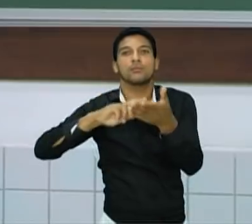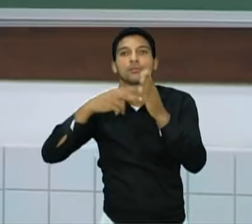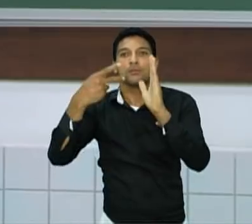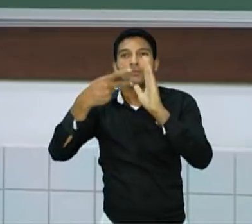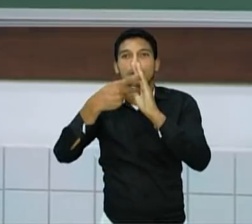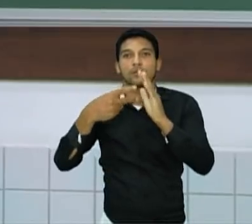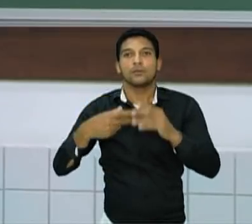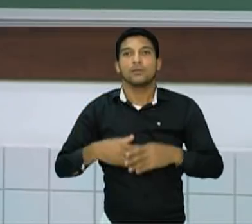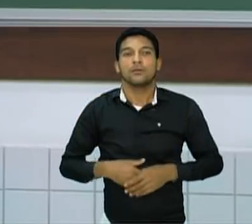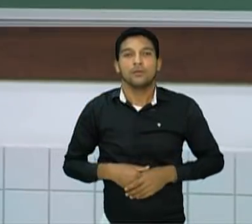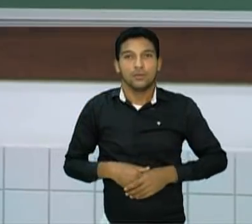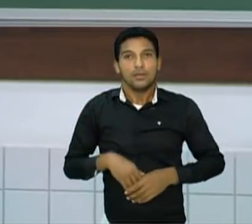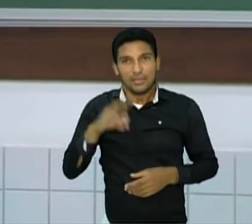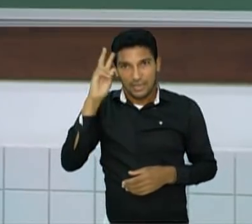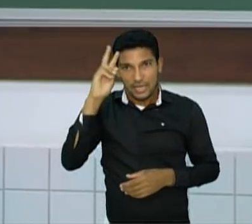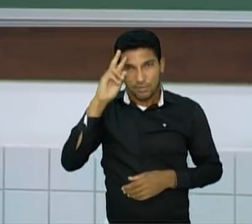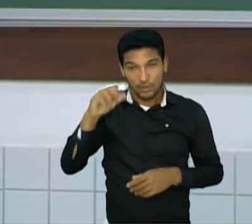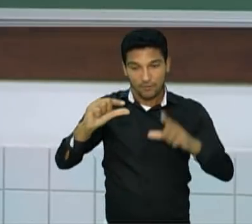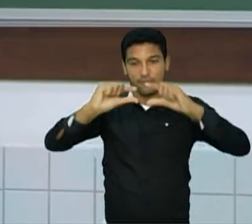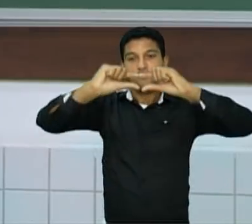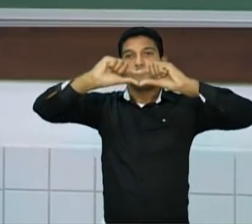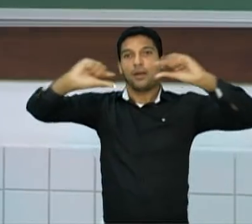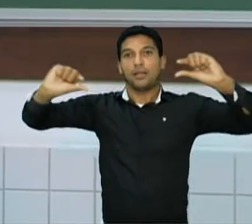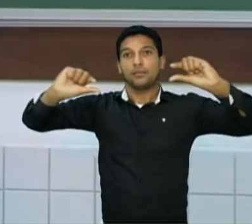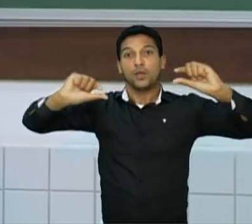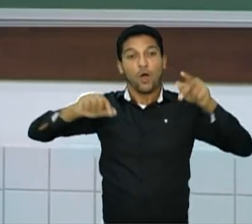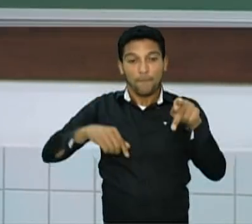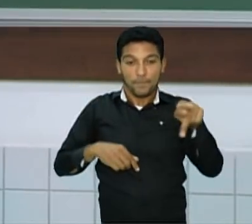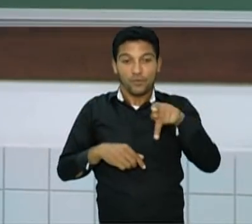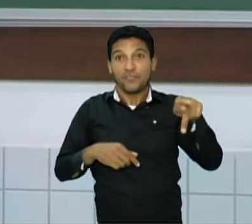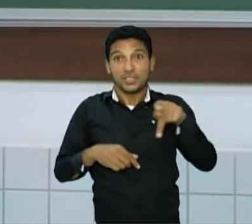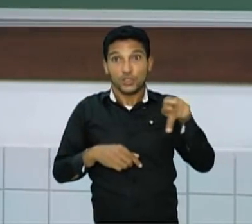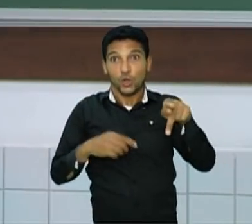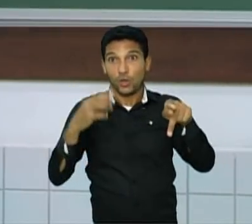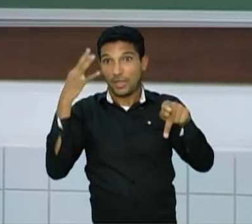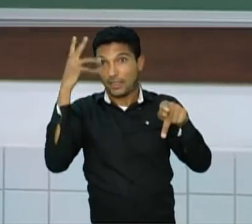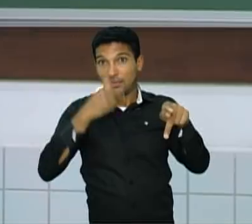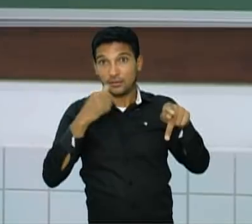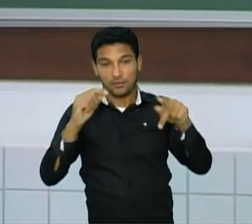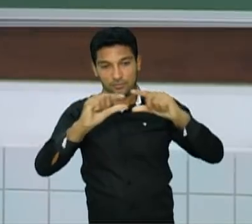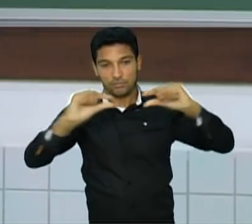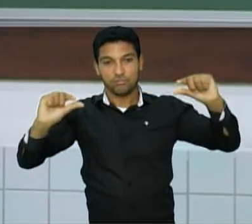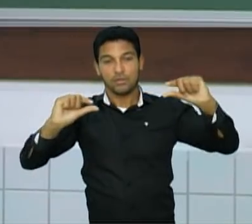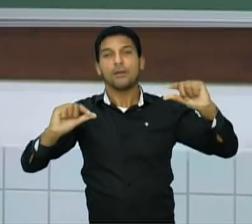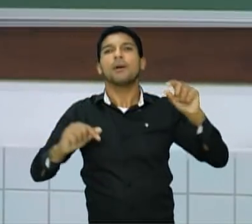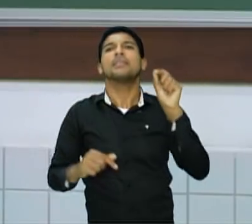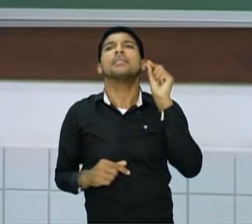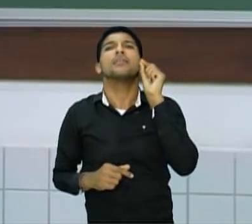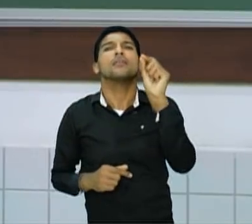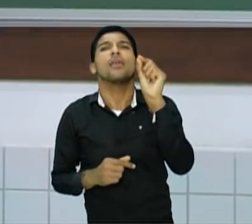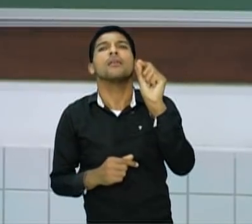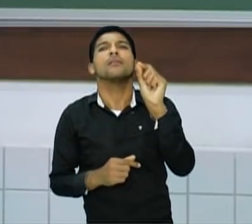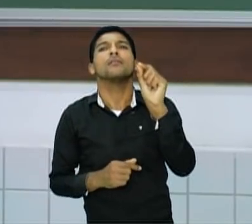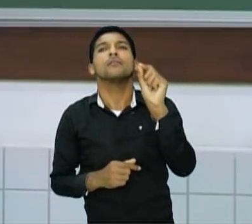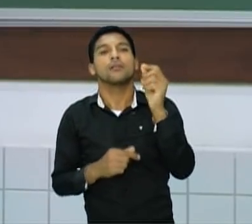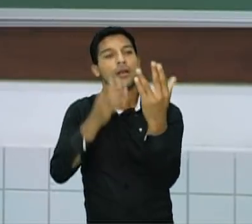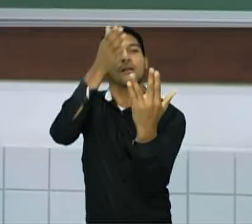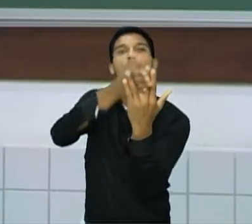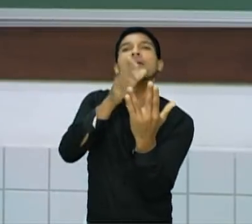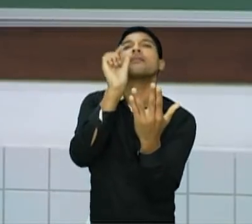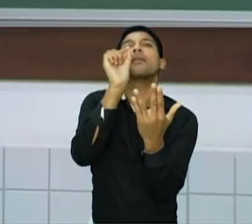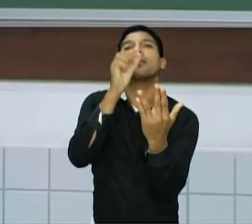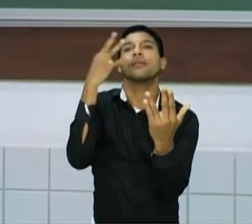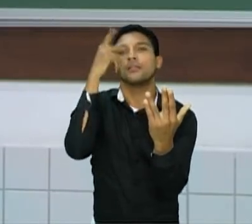falei, professora, linda? A atribuição do sujeito. Quem é linda? A professora. A atribuição que é